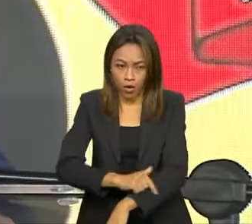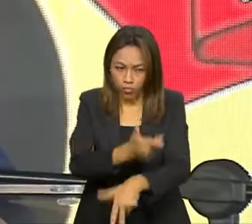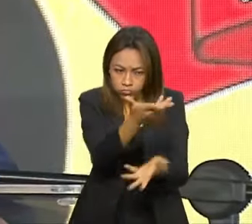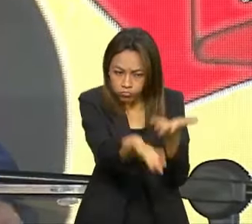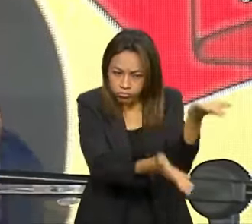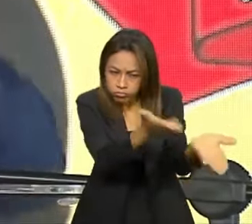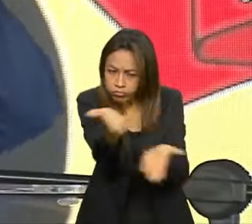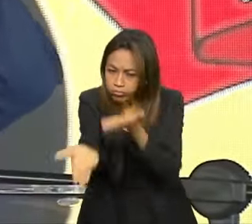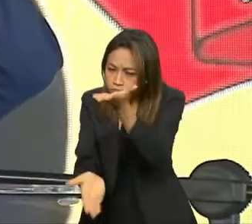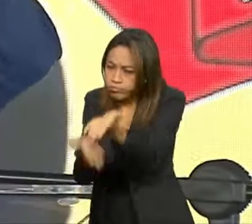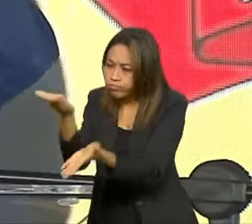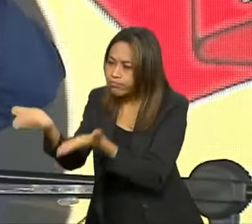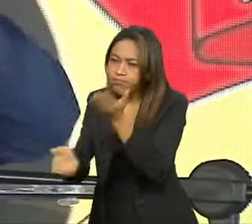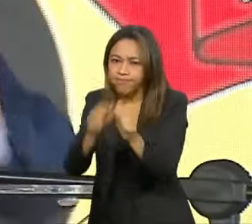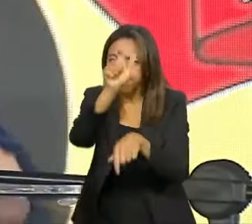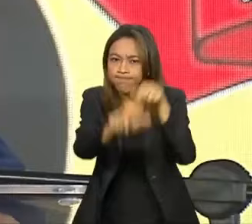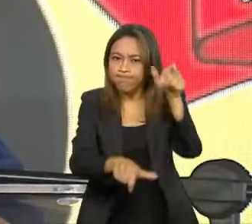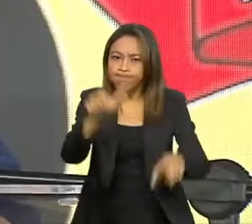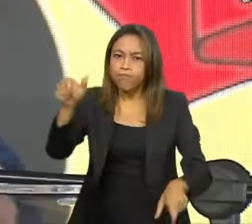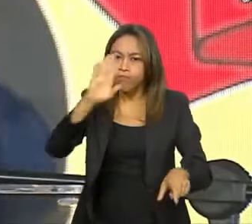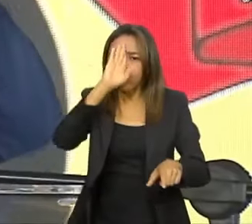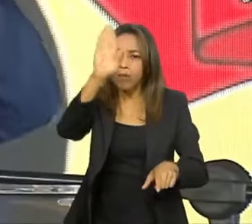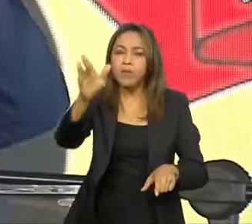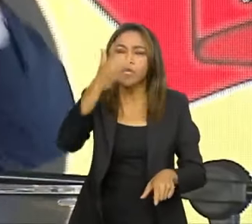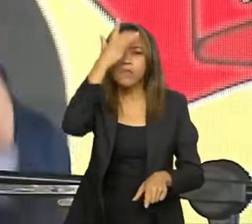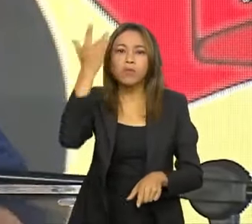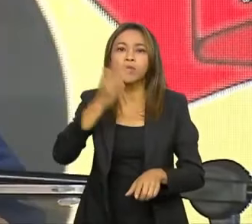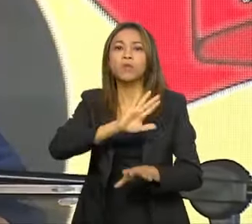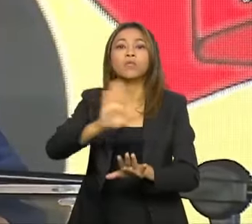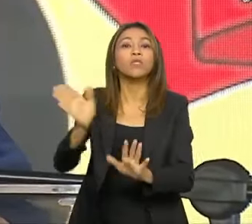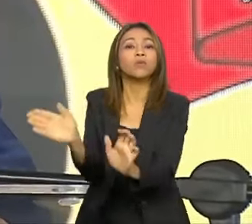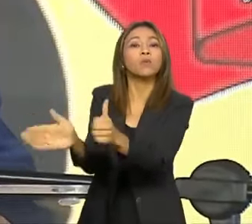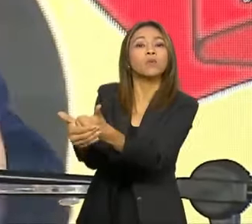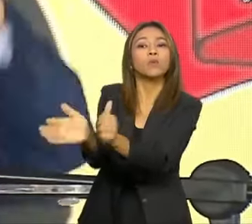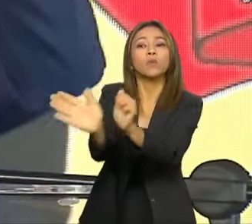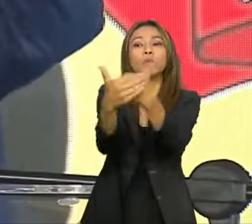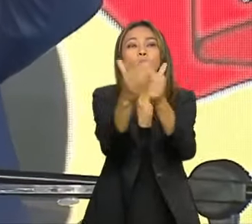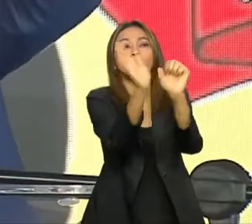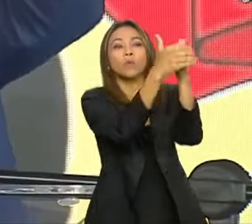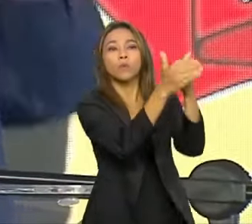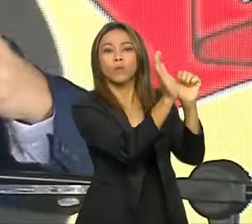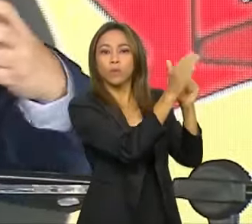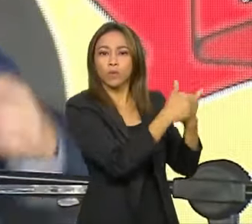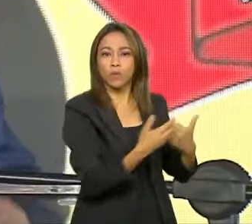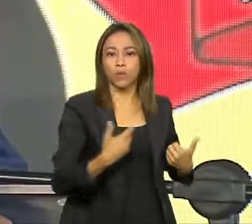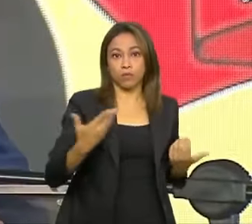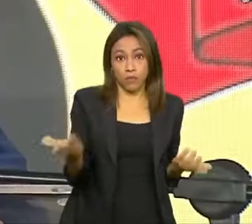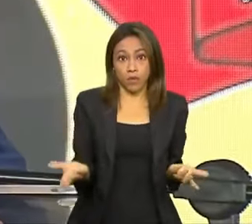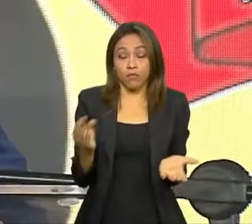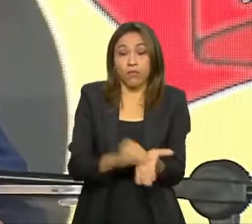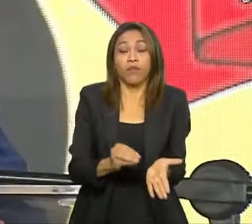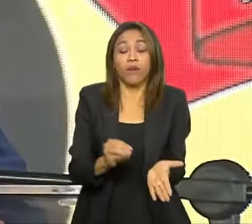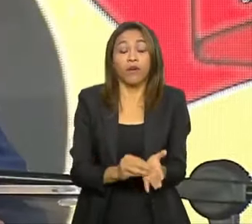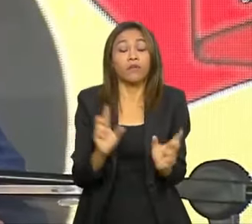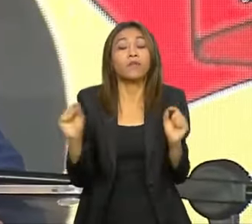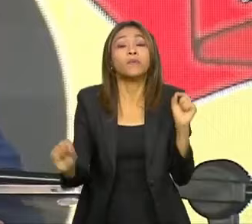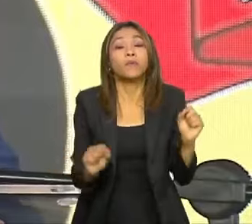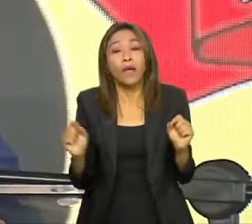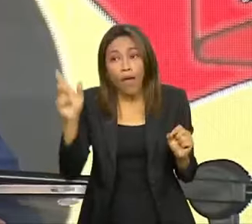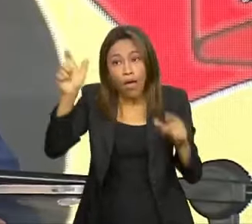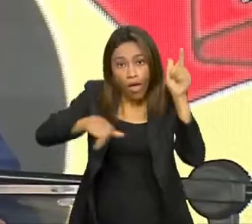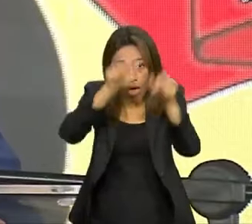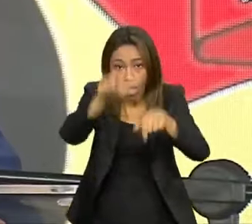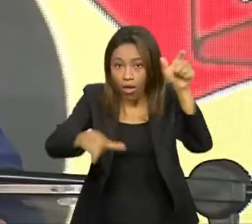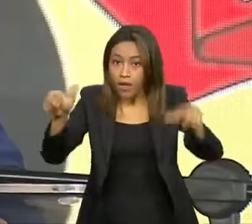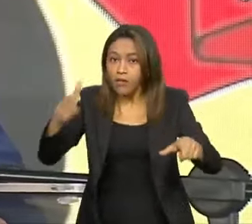cidadã, sobretudo aos invisíveis, aos menos vistos, aqueles desprovidos muitas vezes das